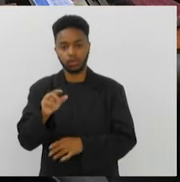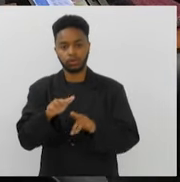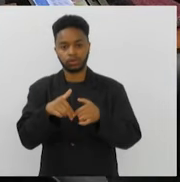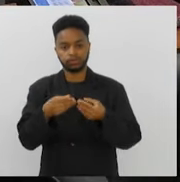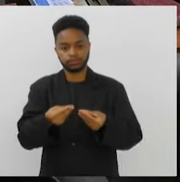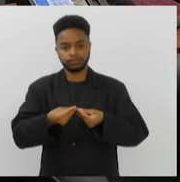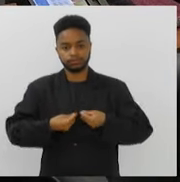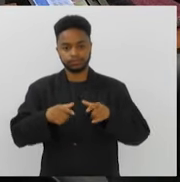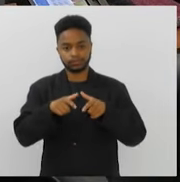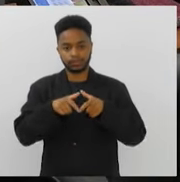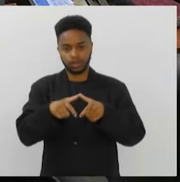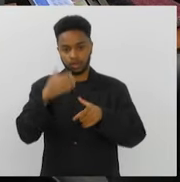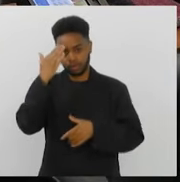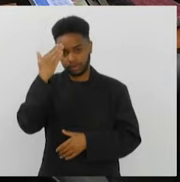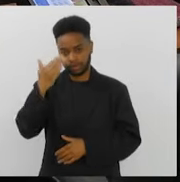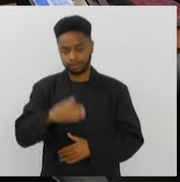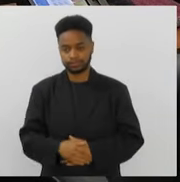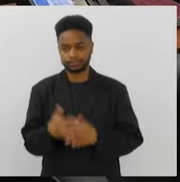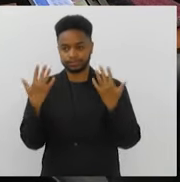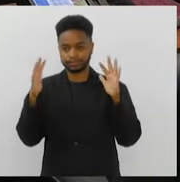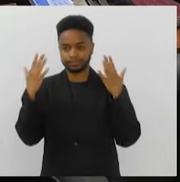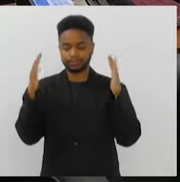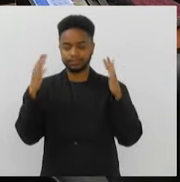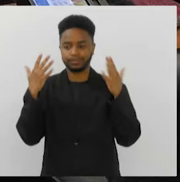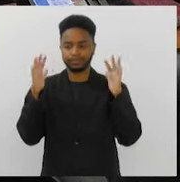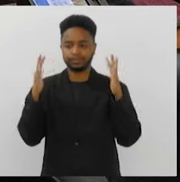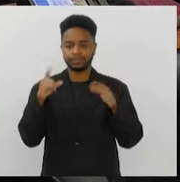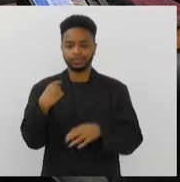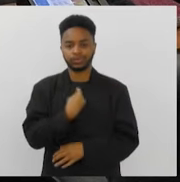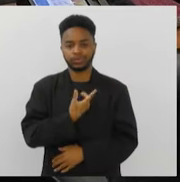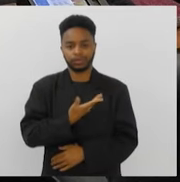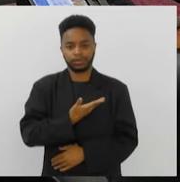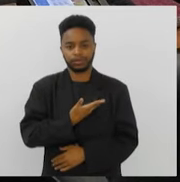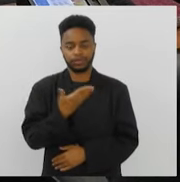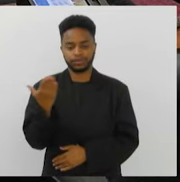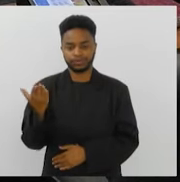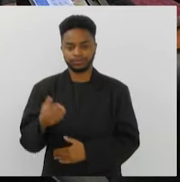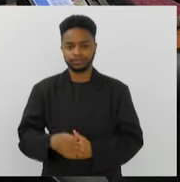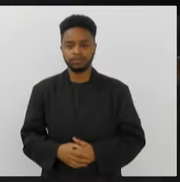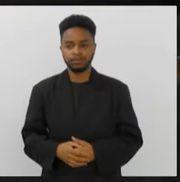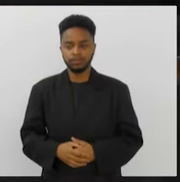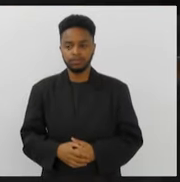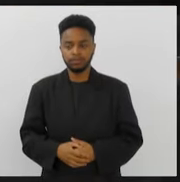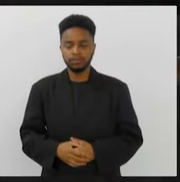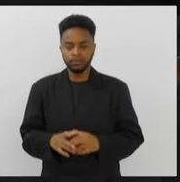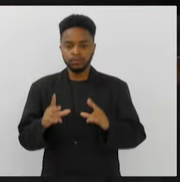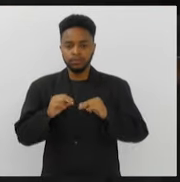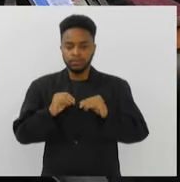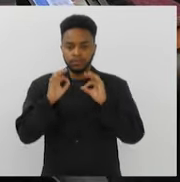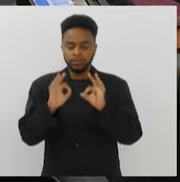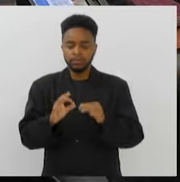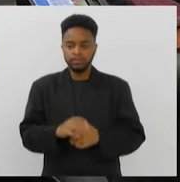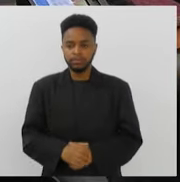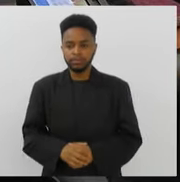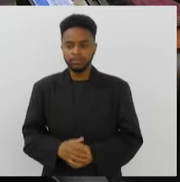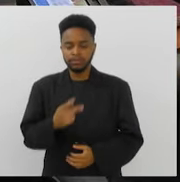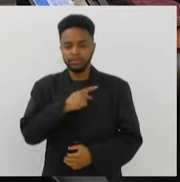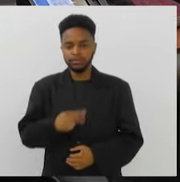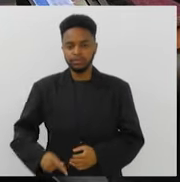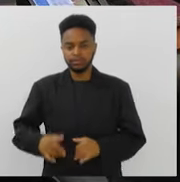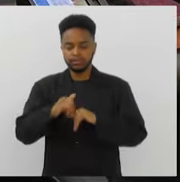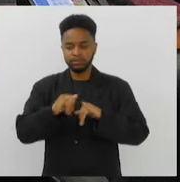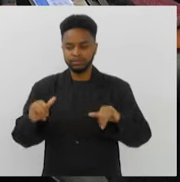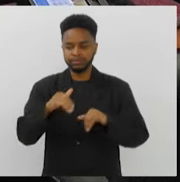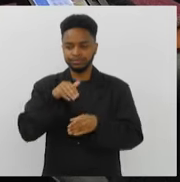obrigado. Obrigado, deputado Chico Machado. Uma salva de palmas para o nosso amigo. Muito merecido, extremamente presidente, merecido. Para declarar